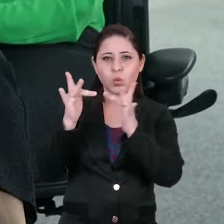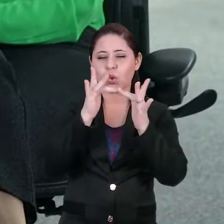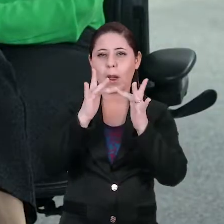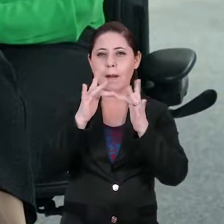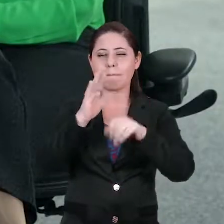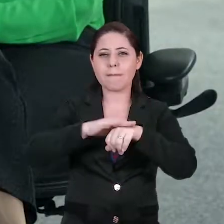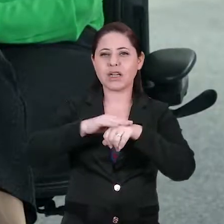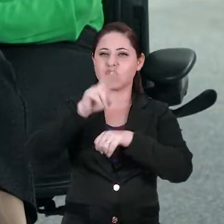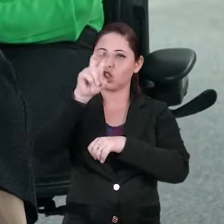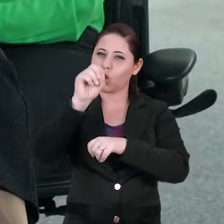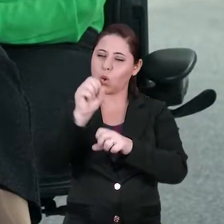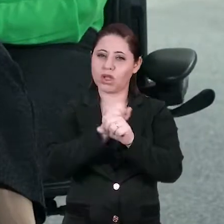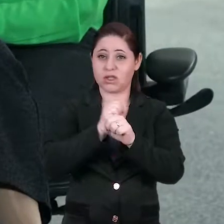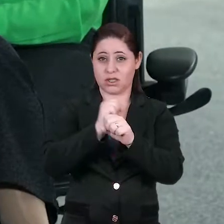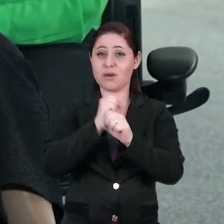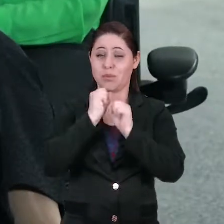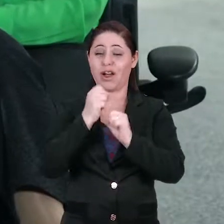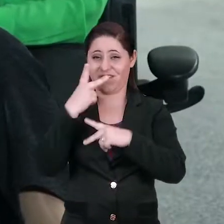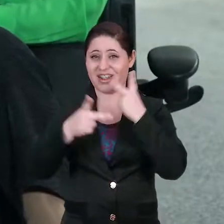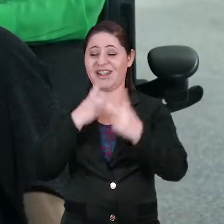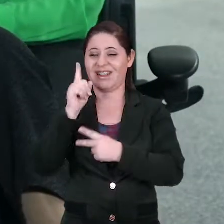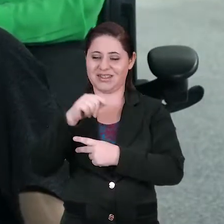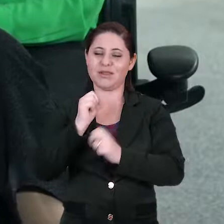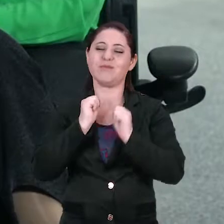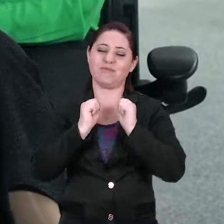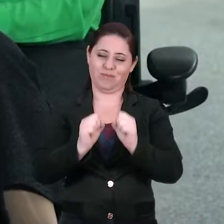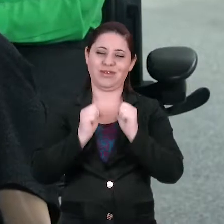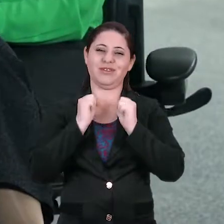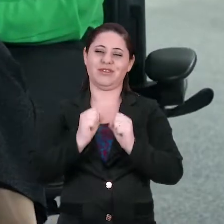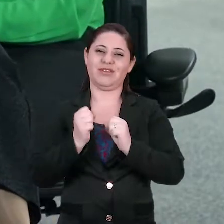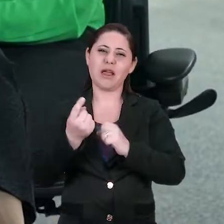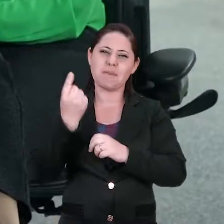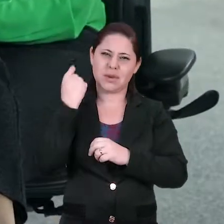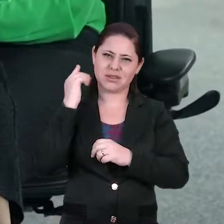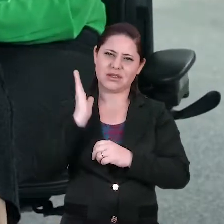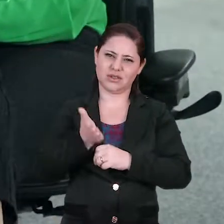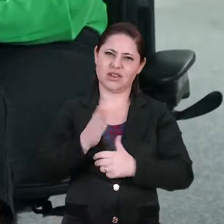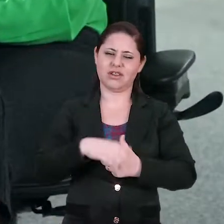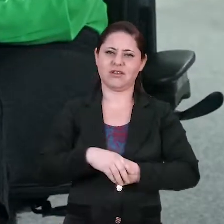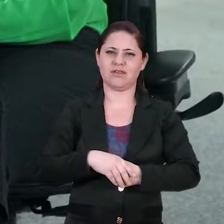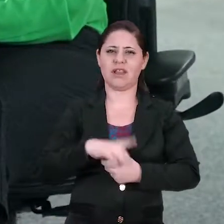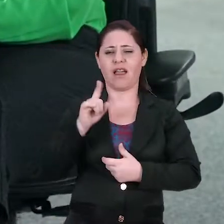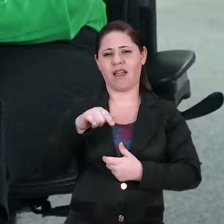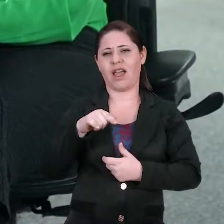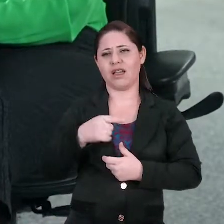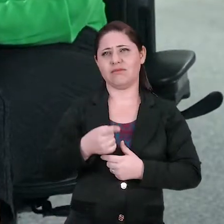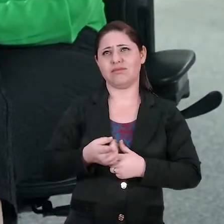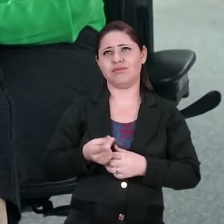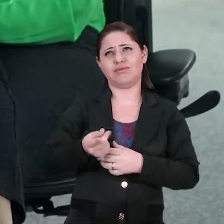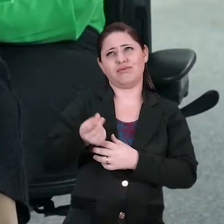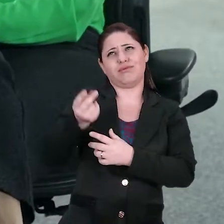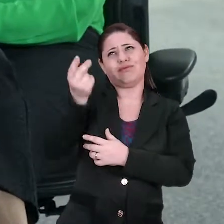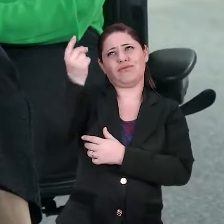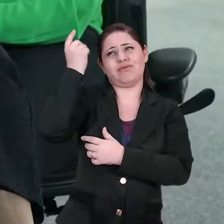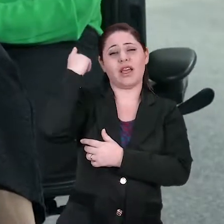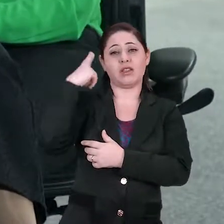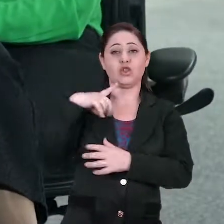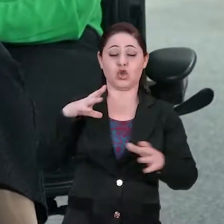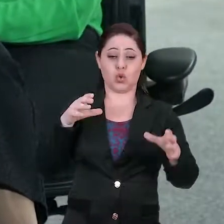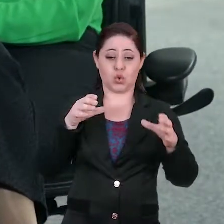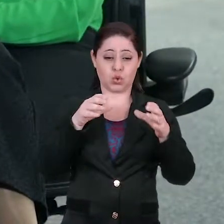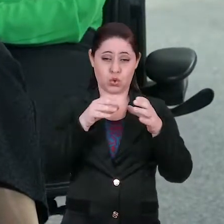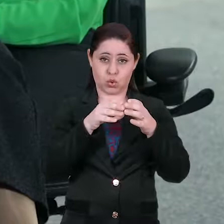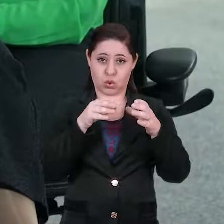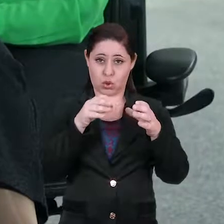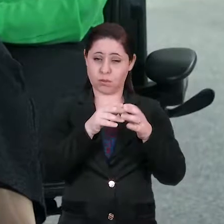de mais de 50 anos, posso dizer isso, né? Pode. É dessa época já? Algumas, muito antes disso.